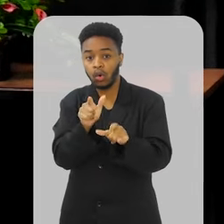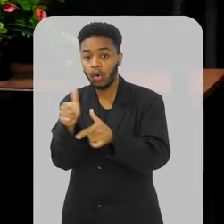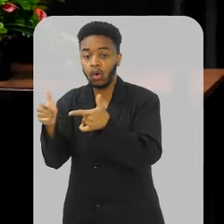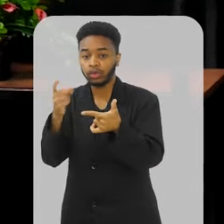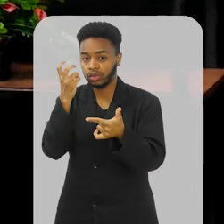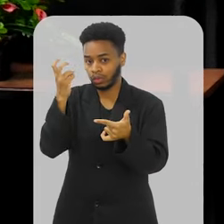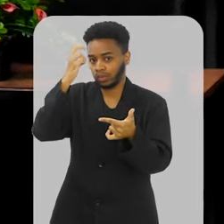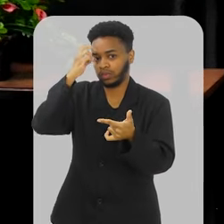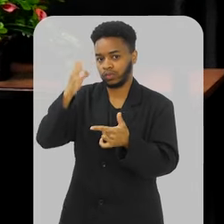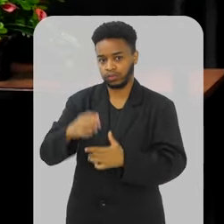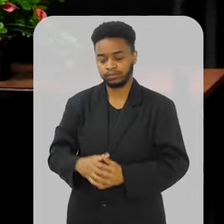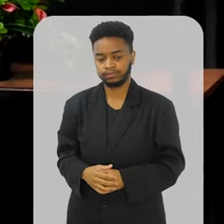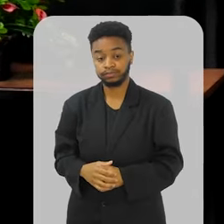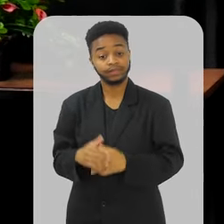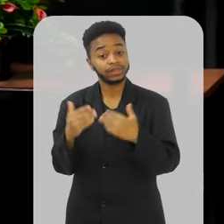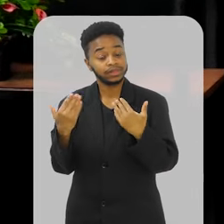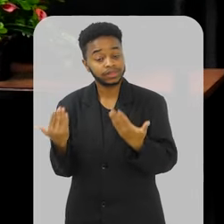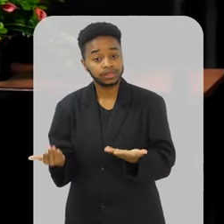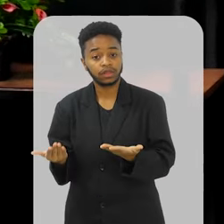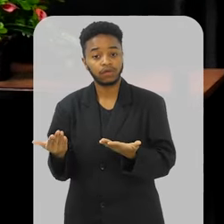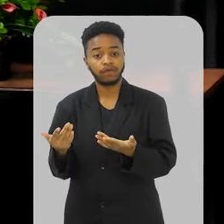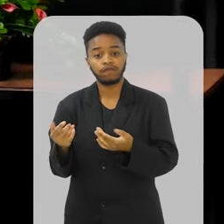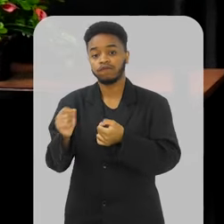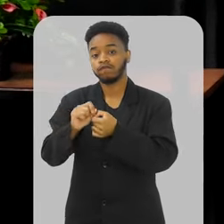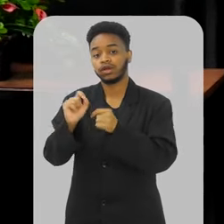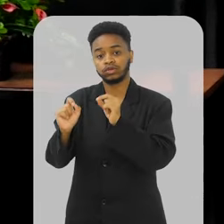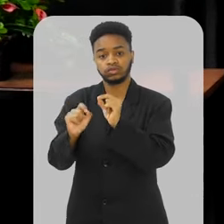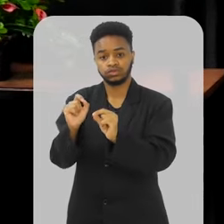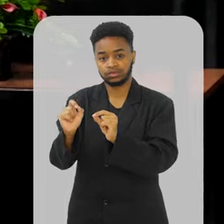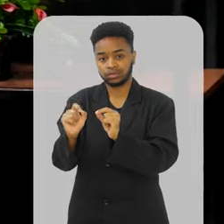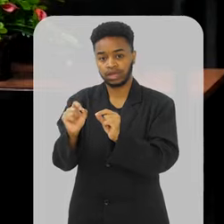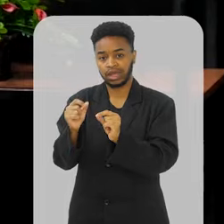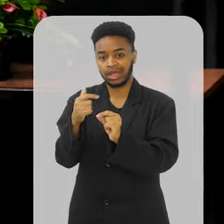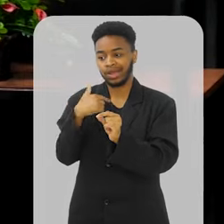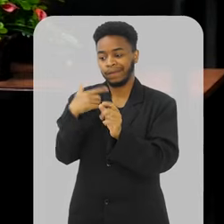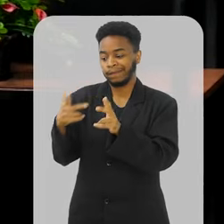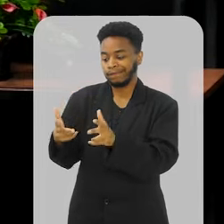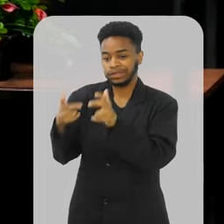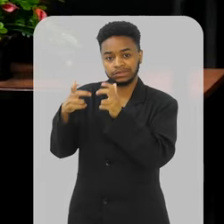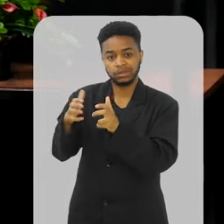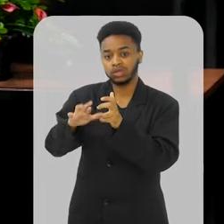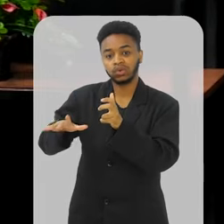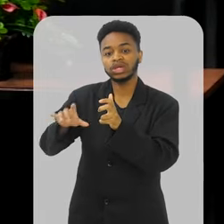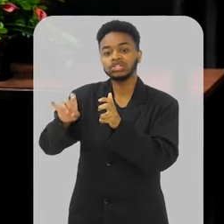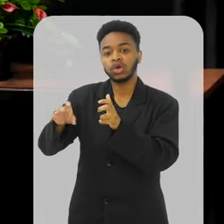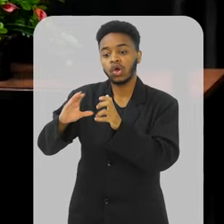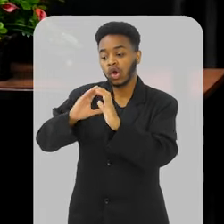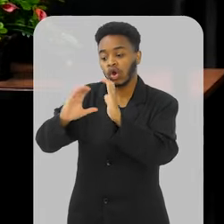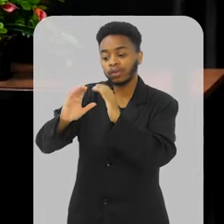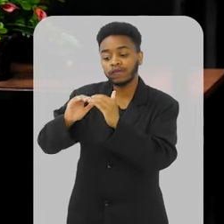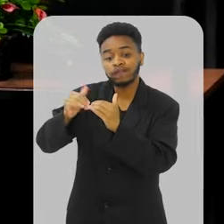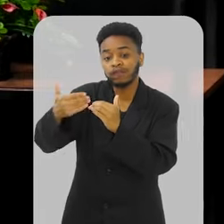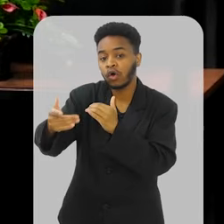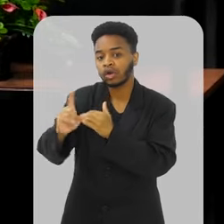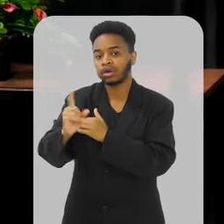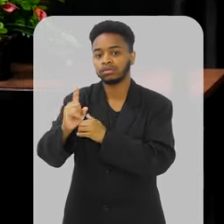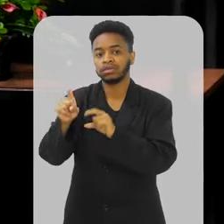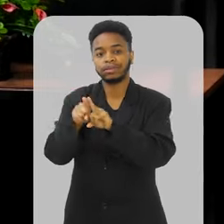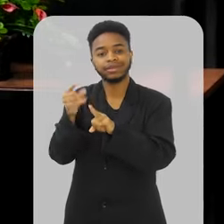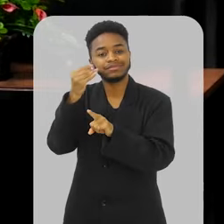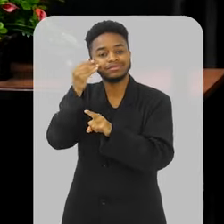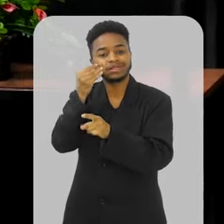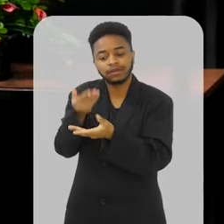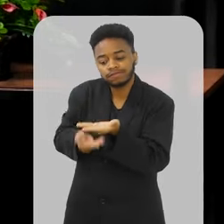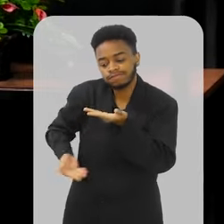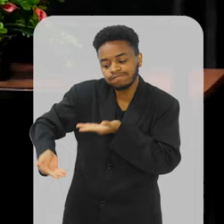culturas e isso então me leva a ver que você não apenas comunicar para fora mas buscar também o